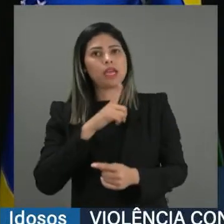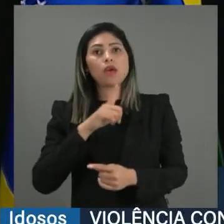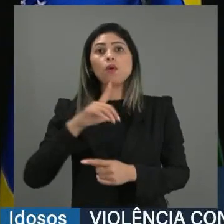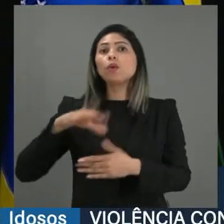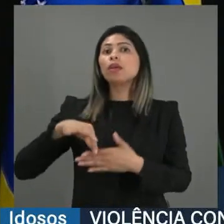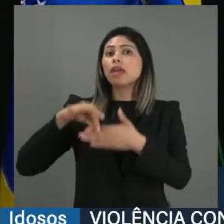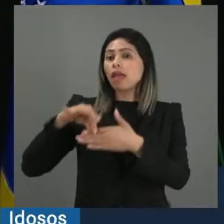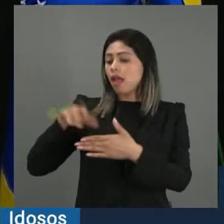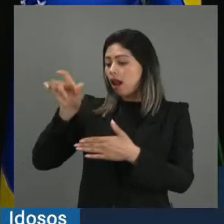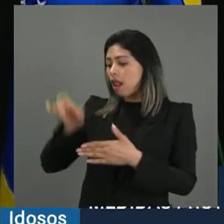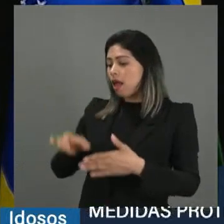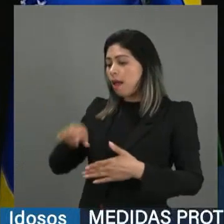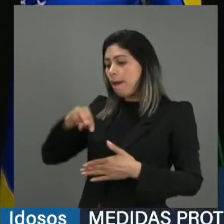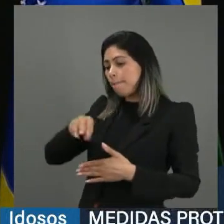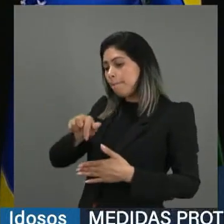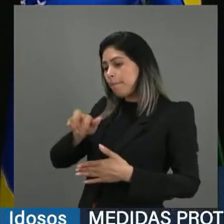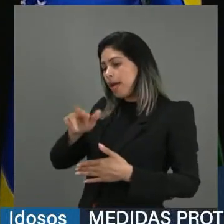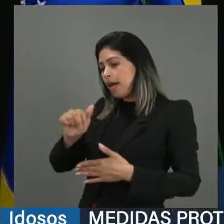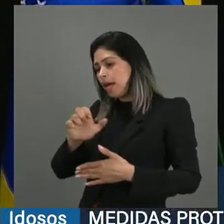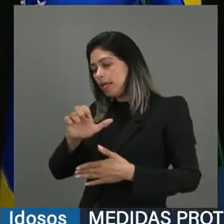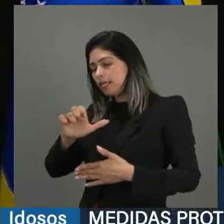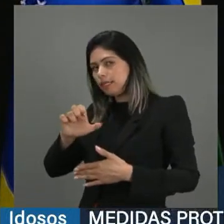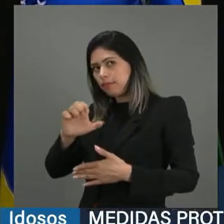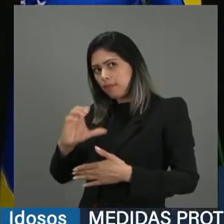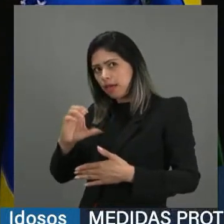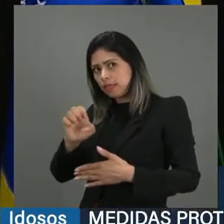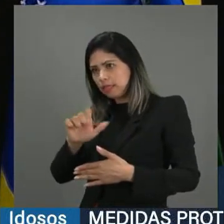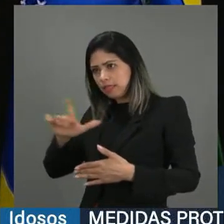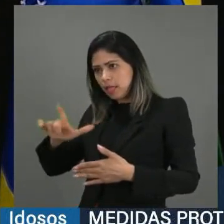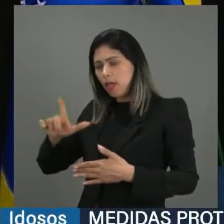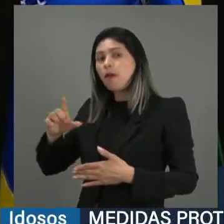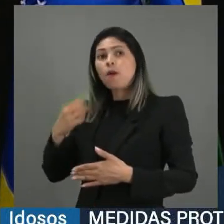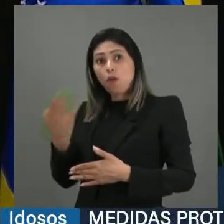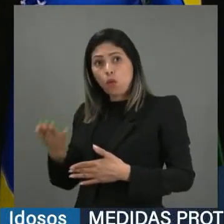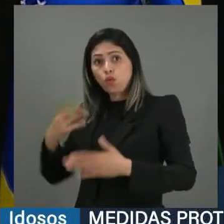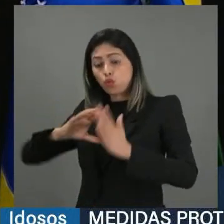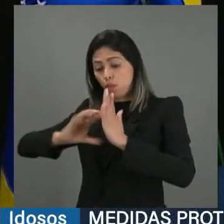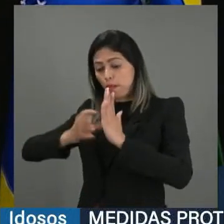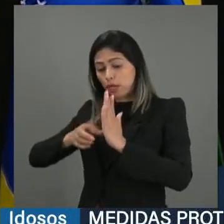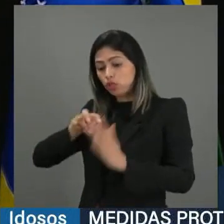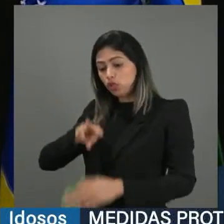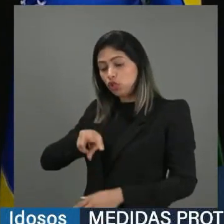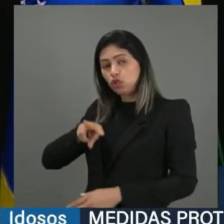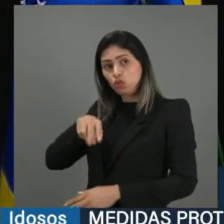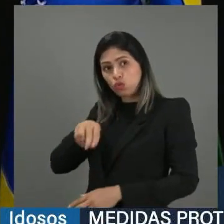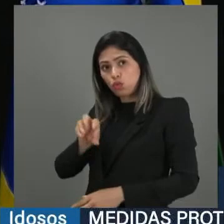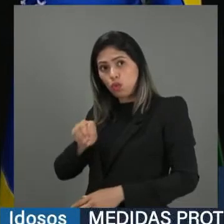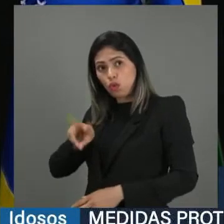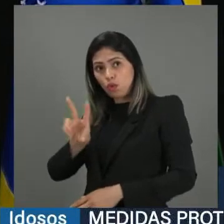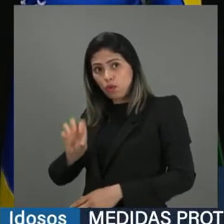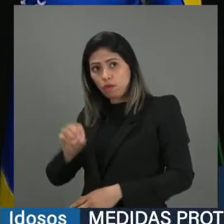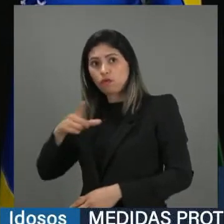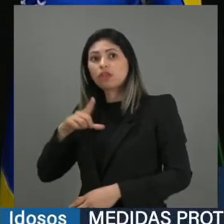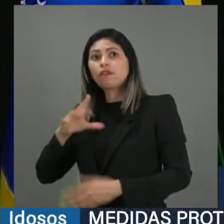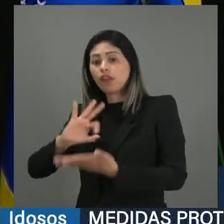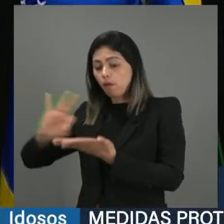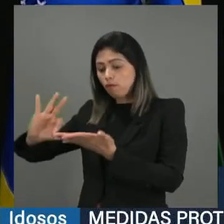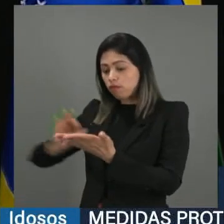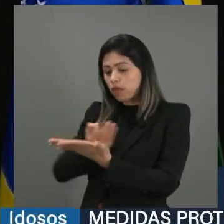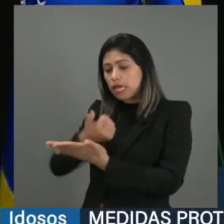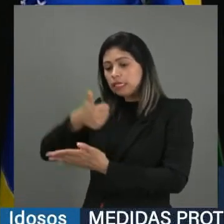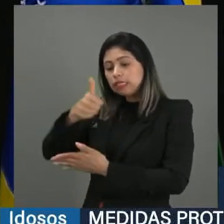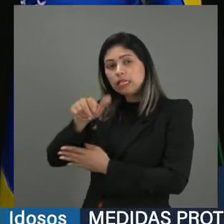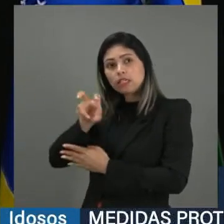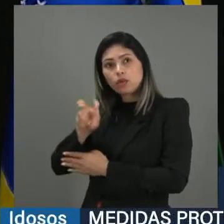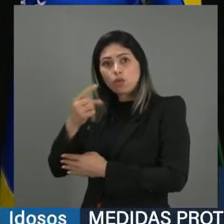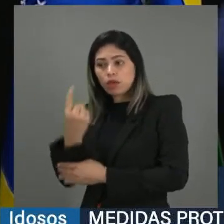deputado Marcel Van Hatten, do Partido Novo, foram alcançadas as 171 assinaturas